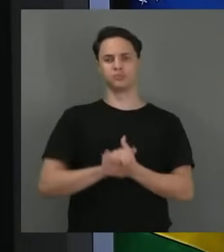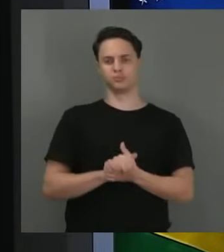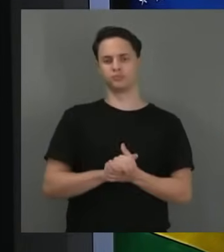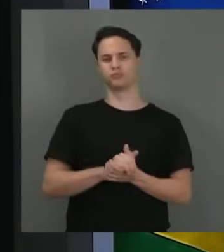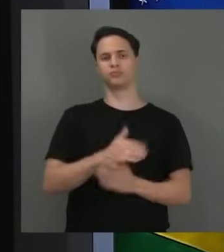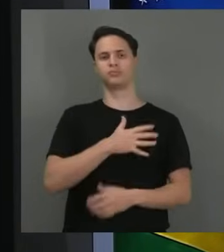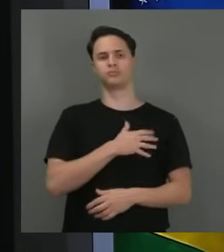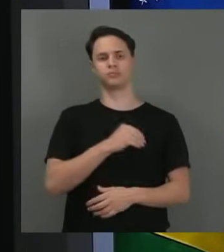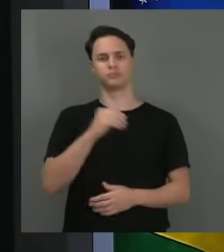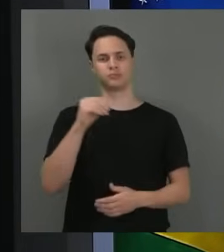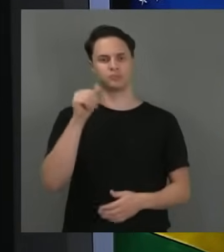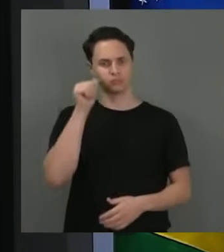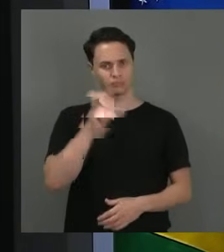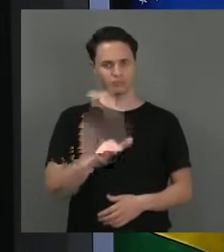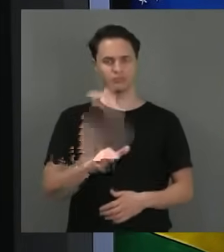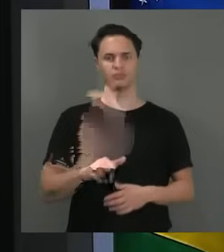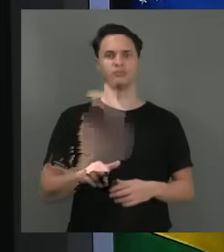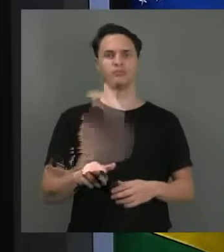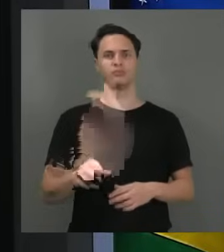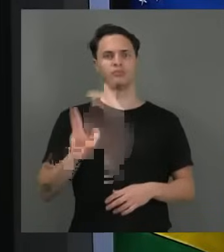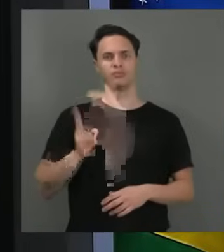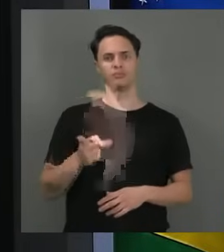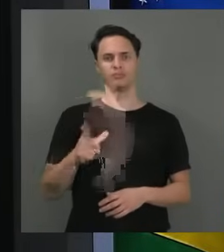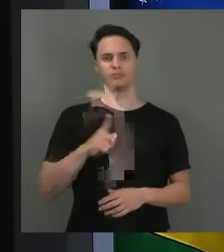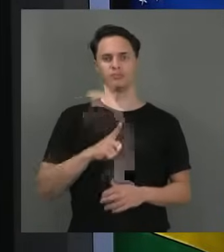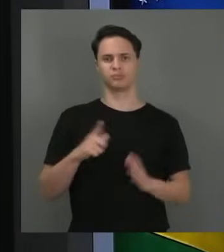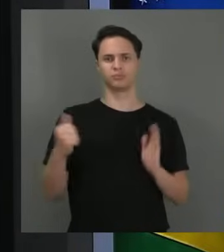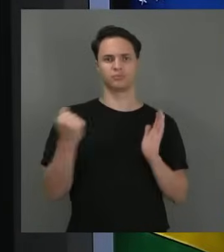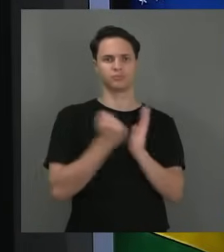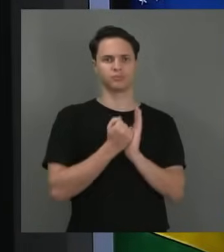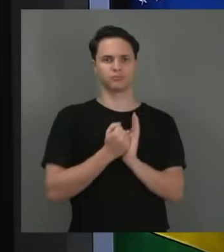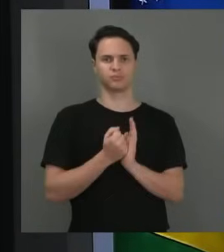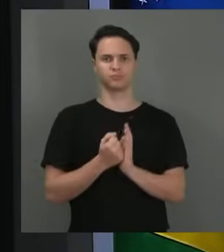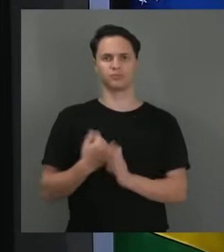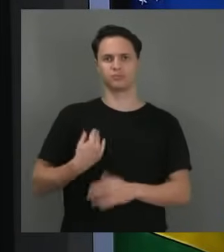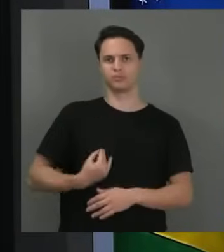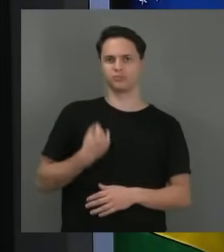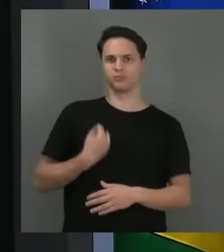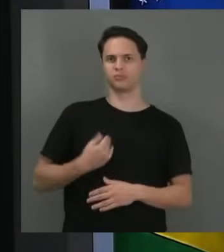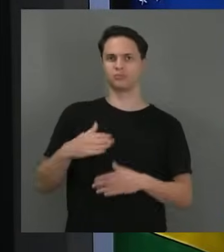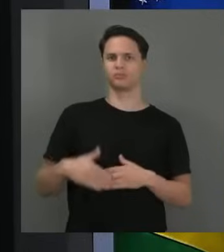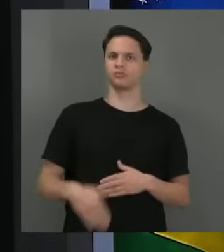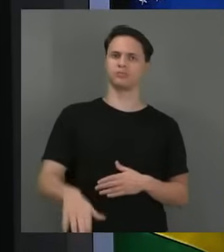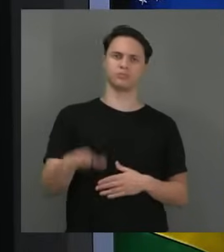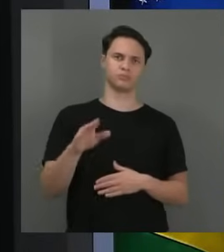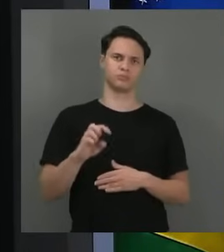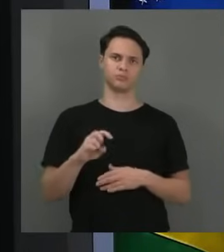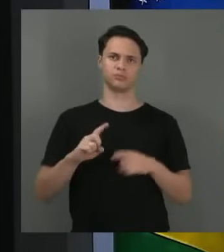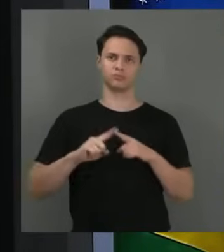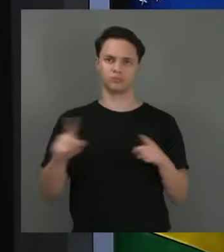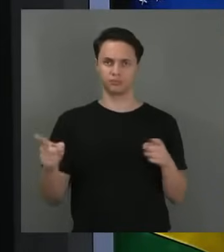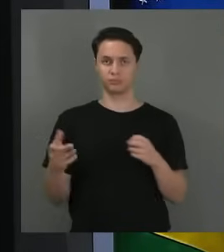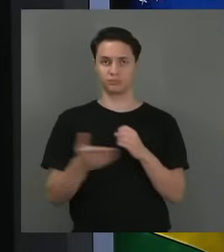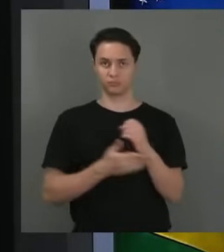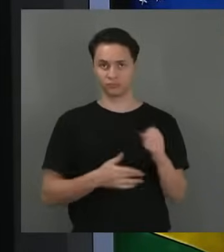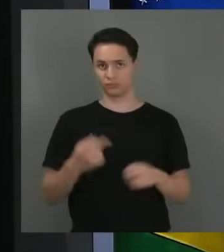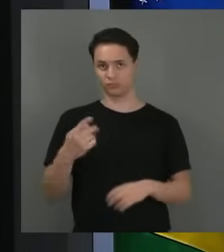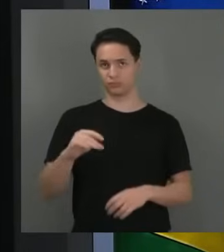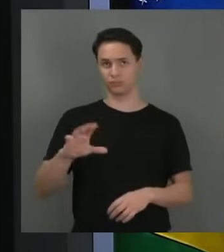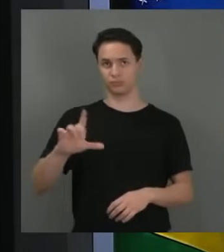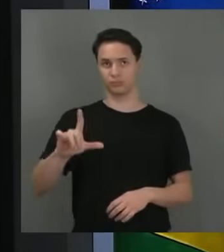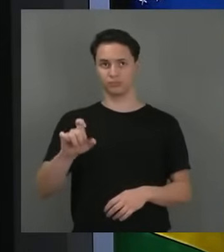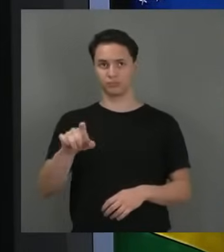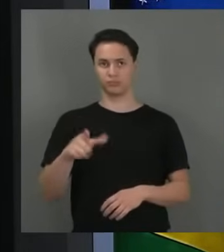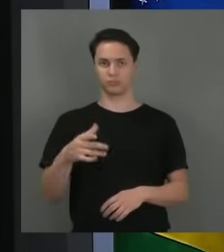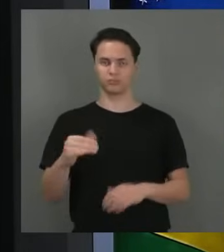às suas filhas, que vão ficar com essa marca para o resto da vida. Mas os ideais seus, Clezão,